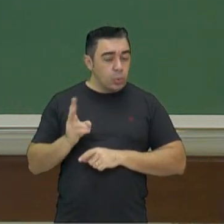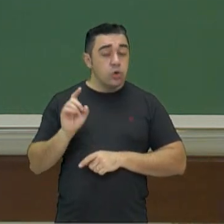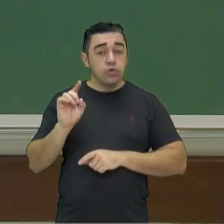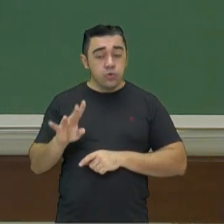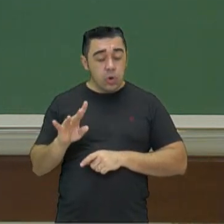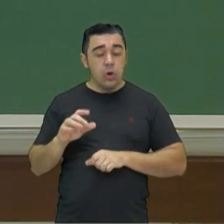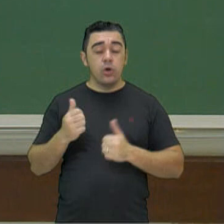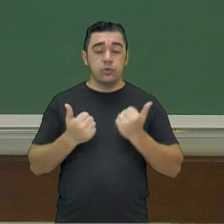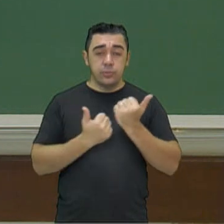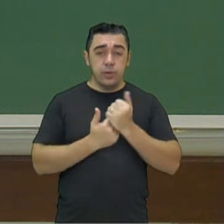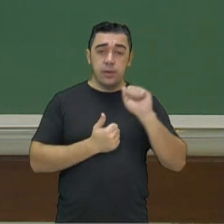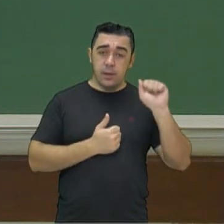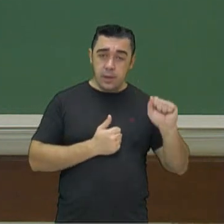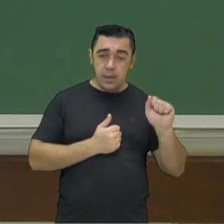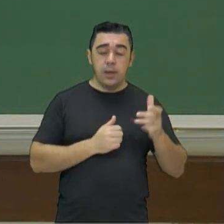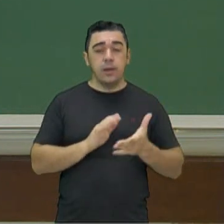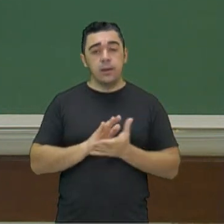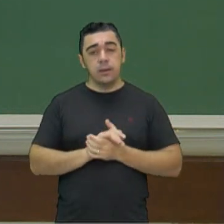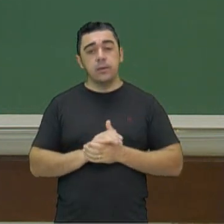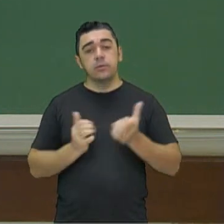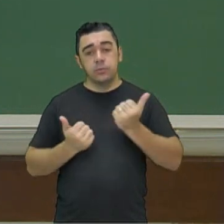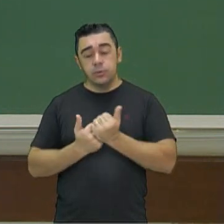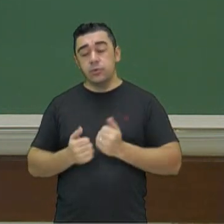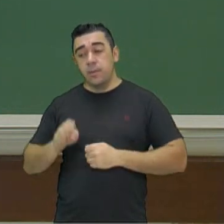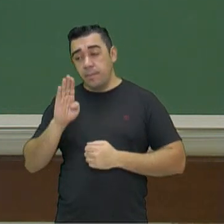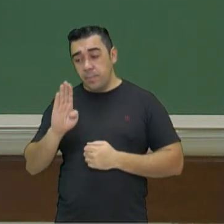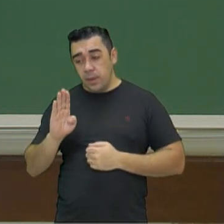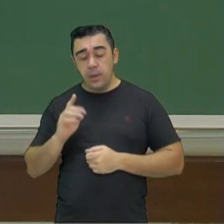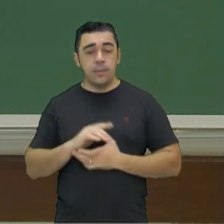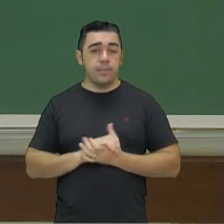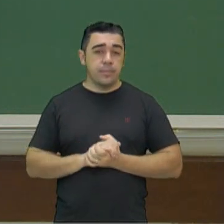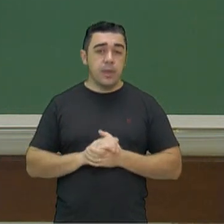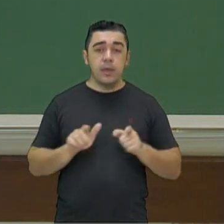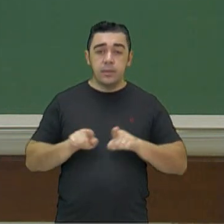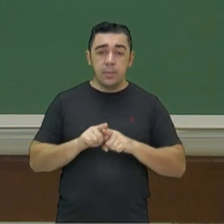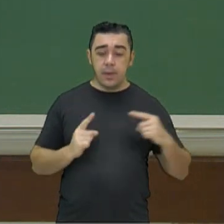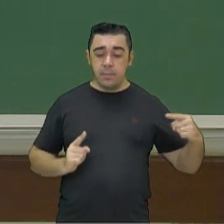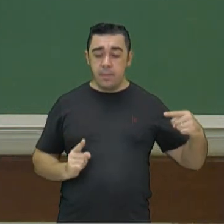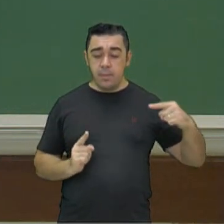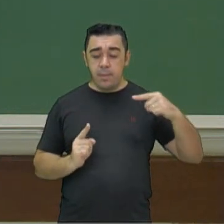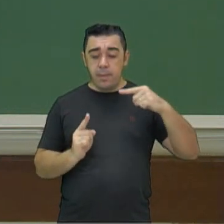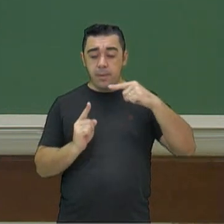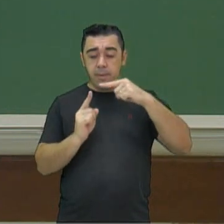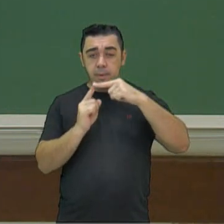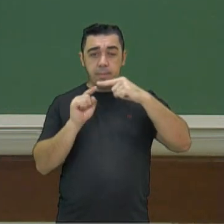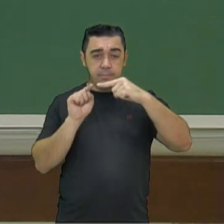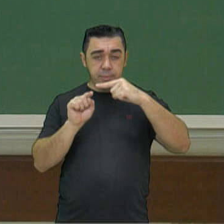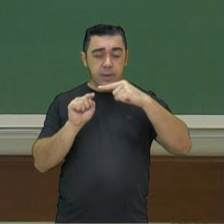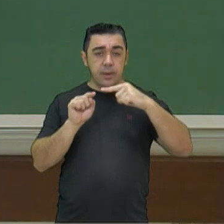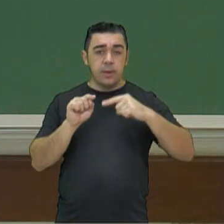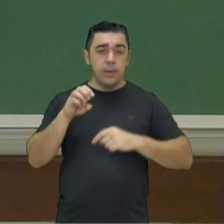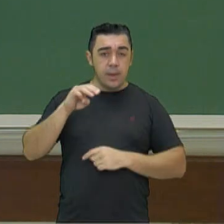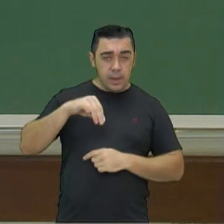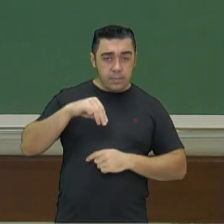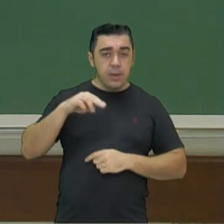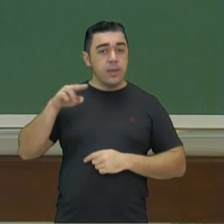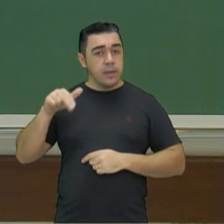substituir os valores de A, de B e das coordenadas do centro, que nesse caso, M e N, centro da